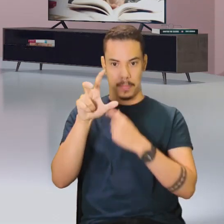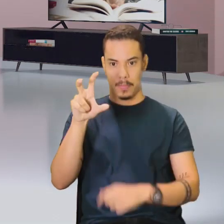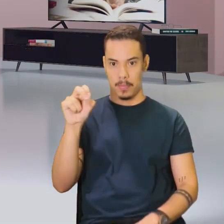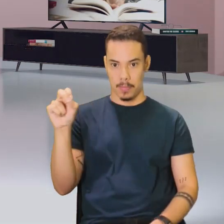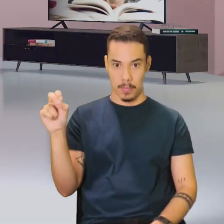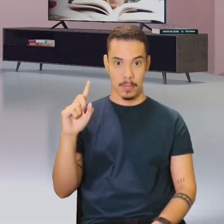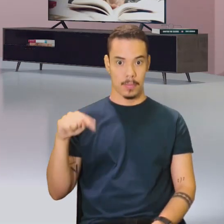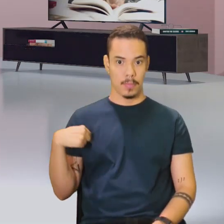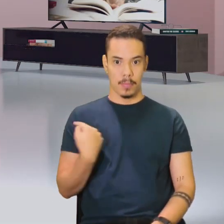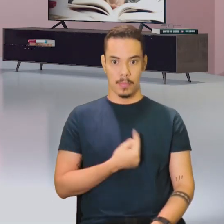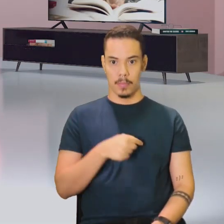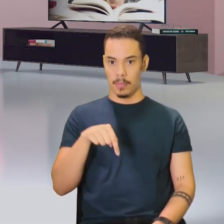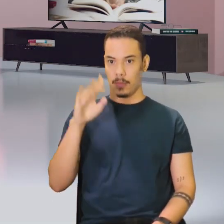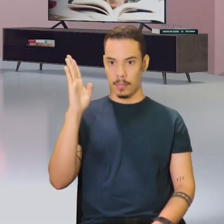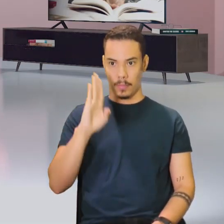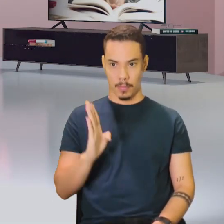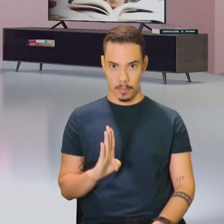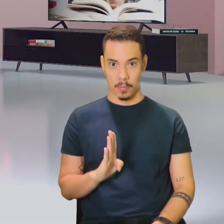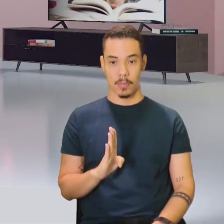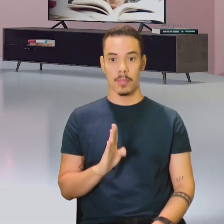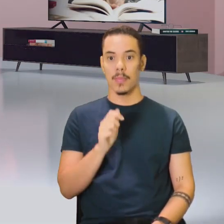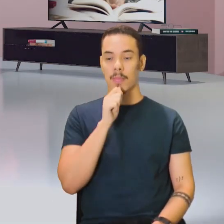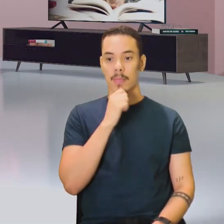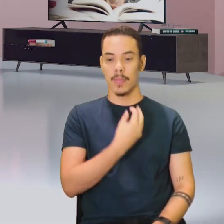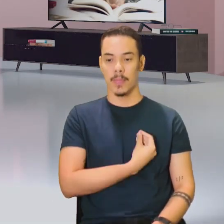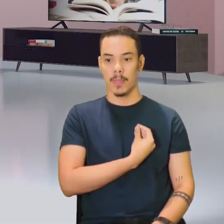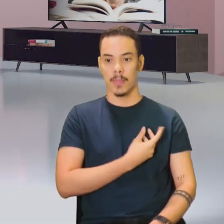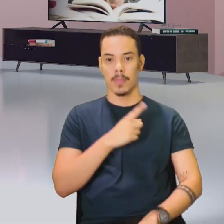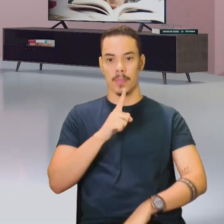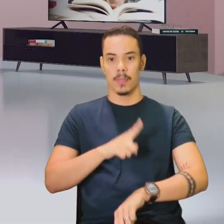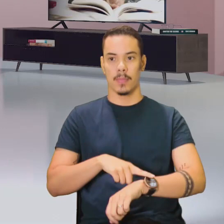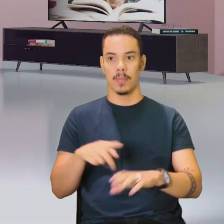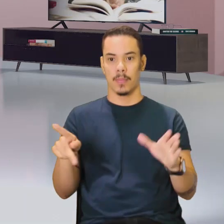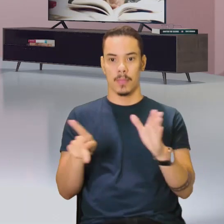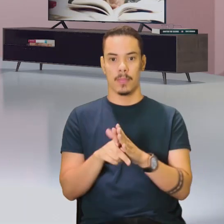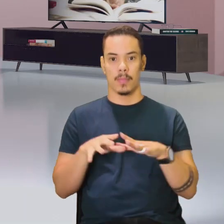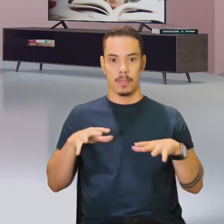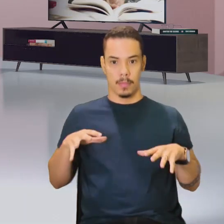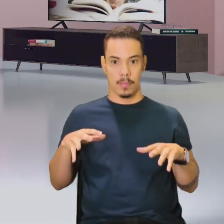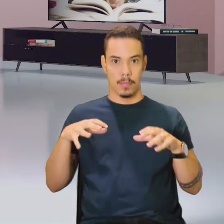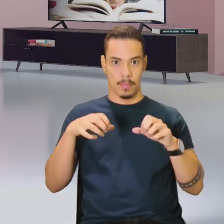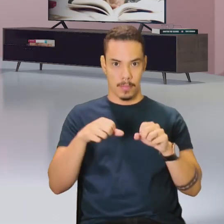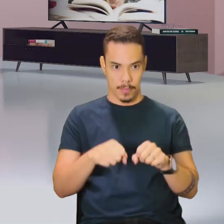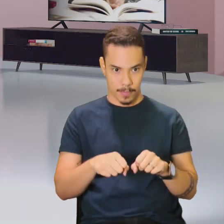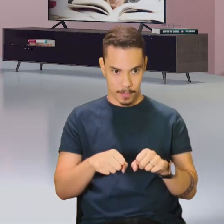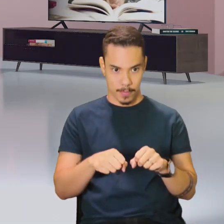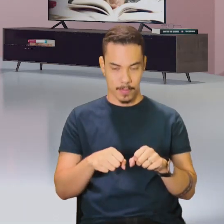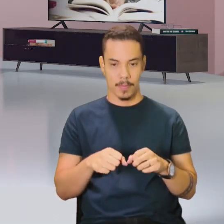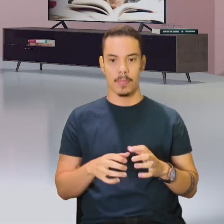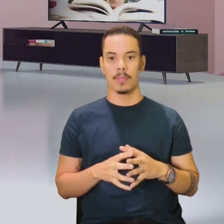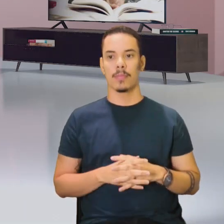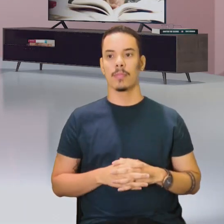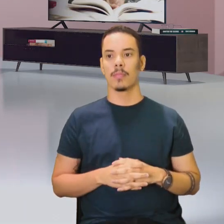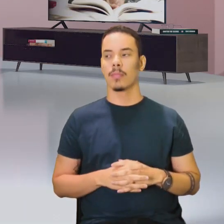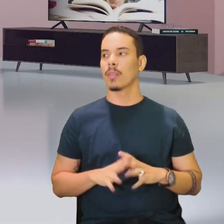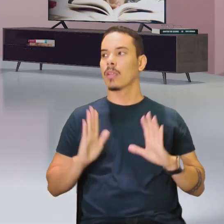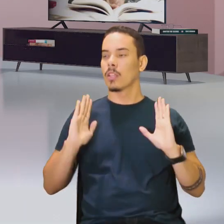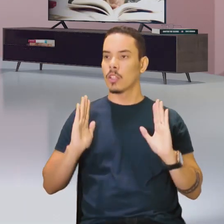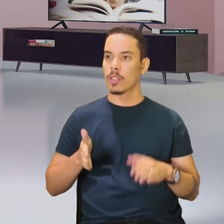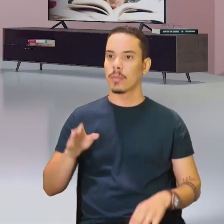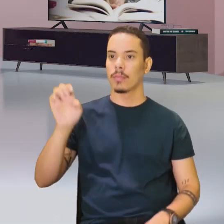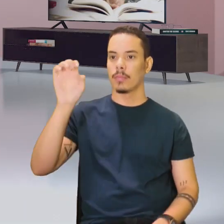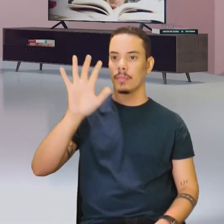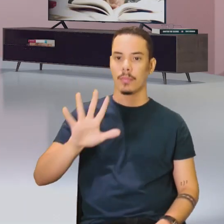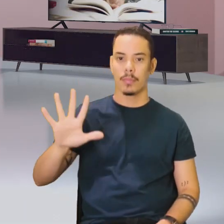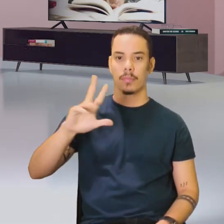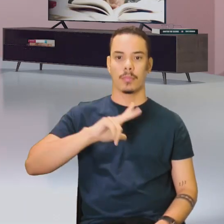para nós aqui no Brasil, estávamos vivendo o momento da colonização, tá certo? Enquanto já na Europa,